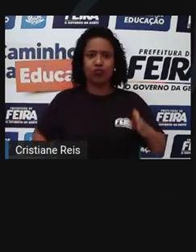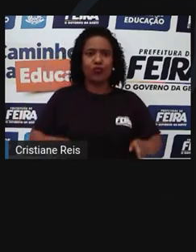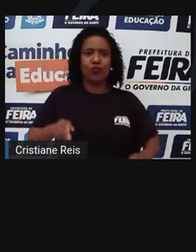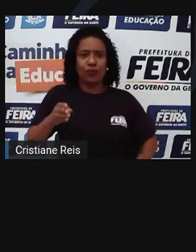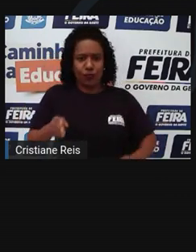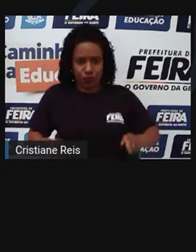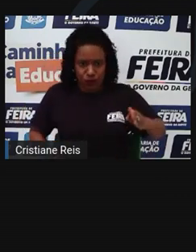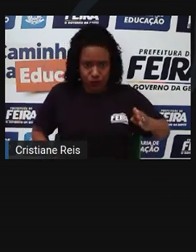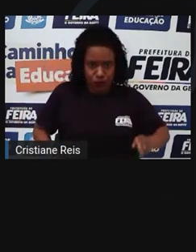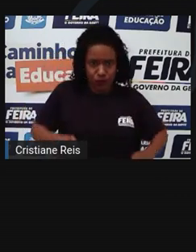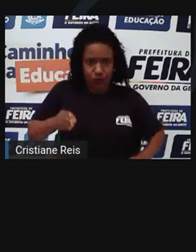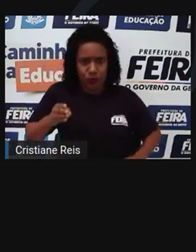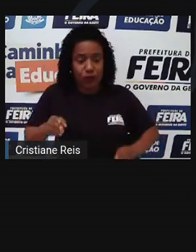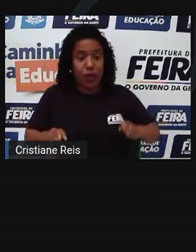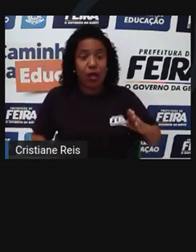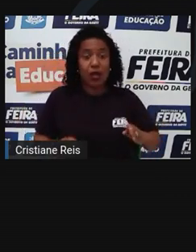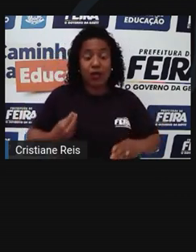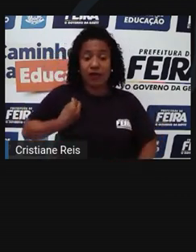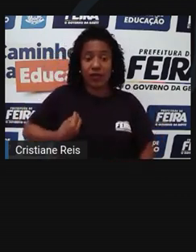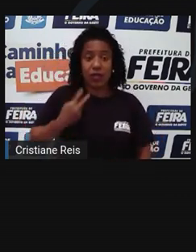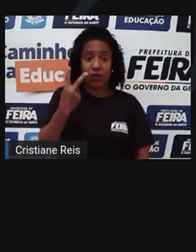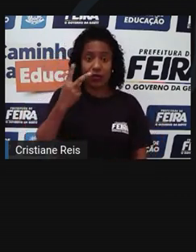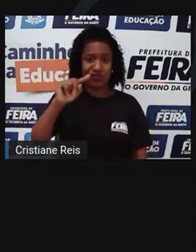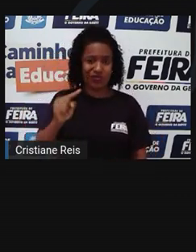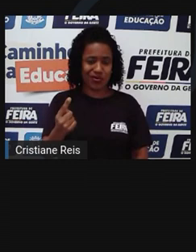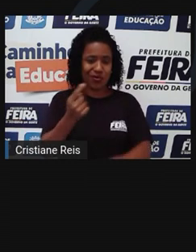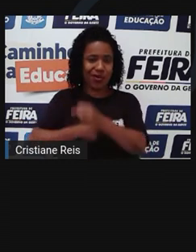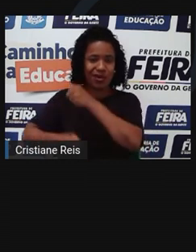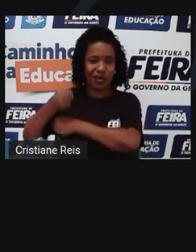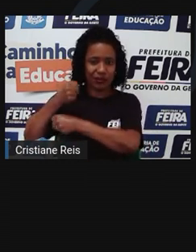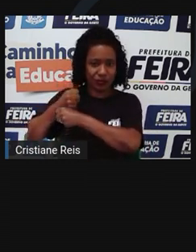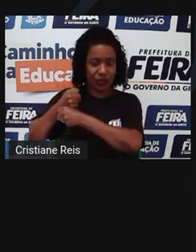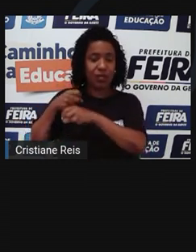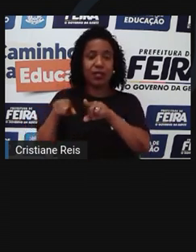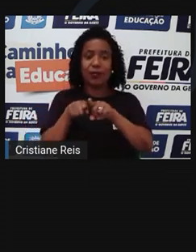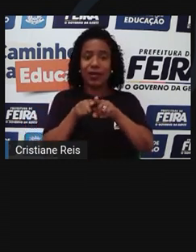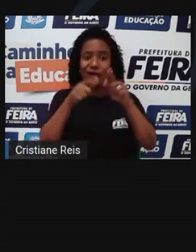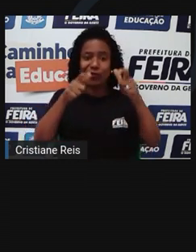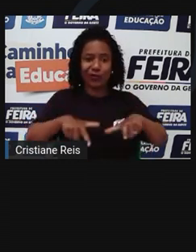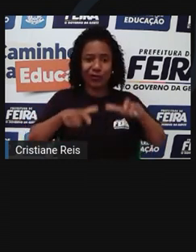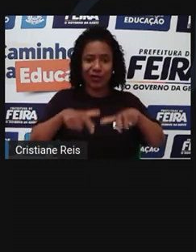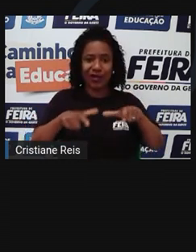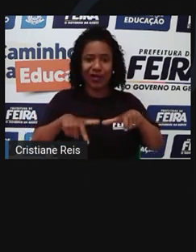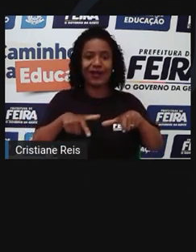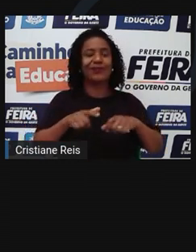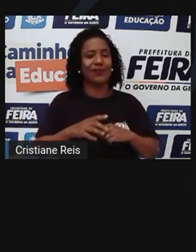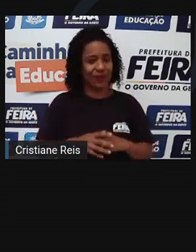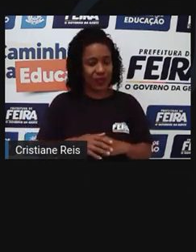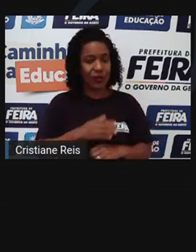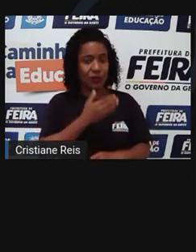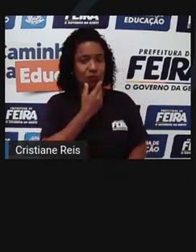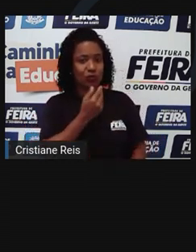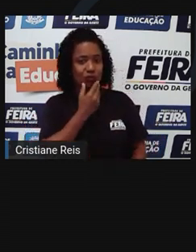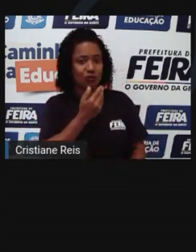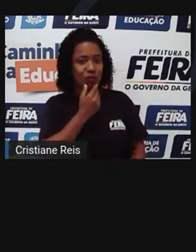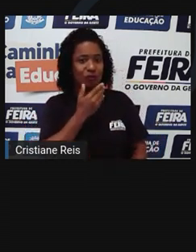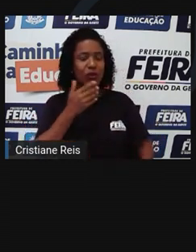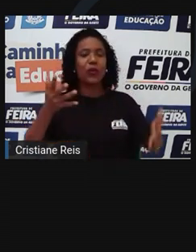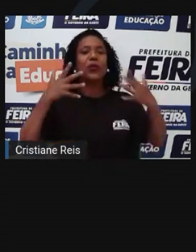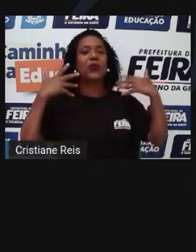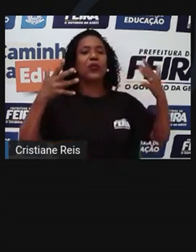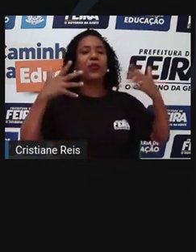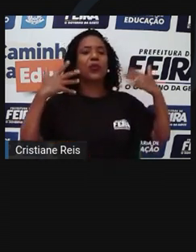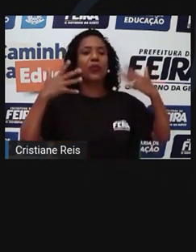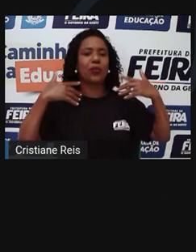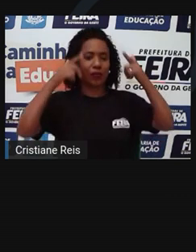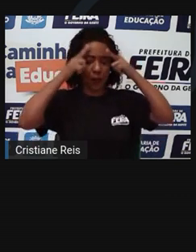espécies. Eles viveram por cerca de 2 milhões de anos. A ilha de Java, na Indonésia, foi habitada pelos Homo soloenses, adaptados ao clima tropical.